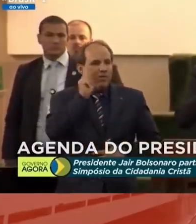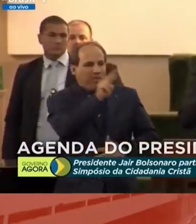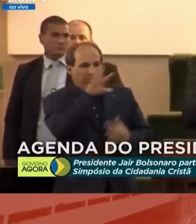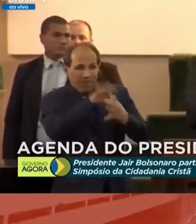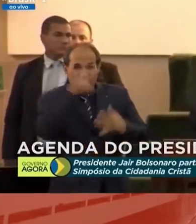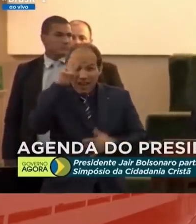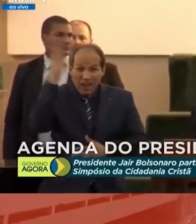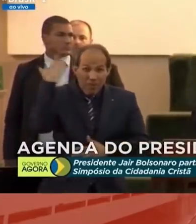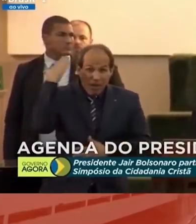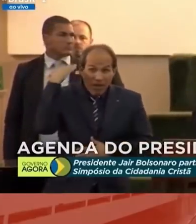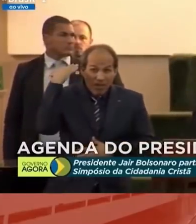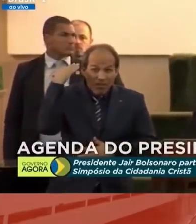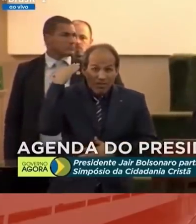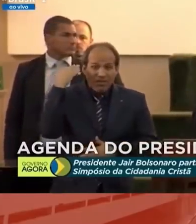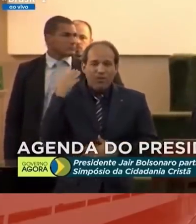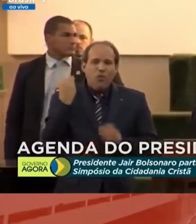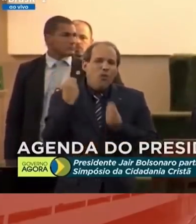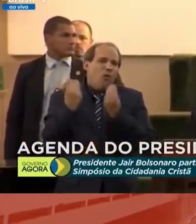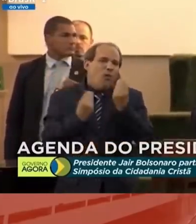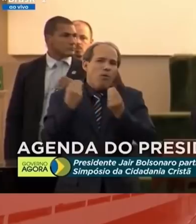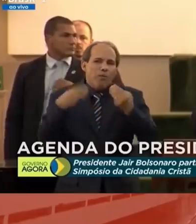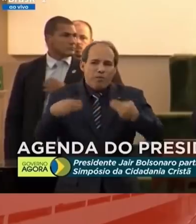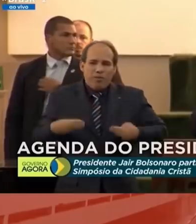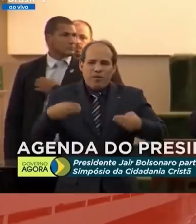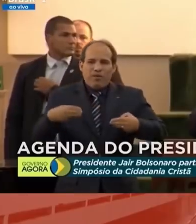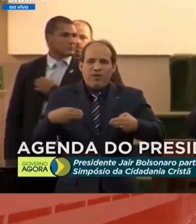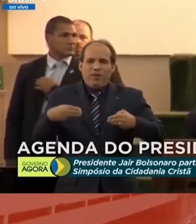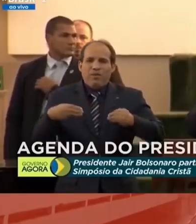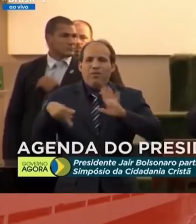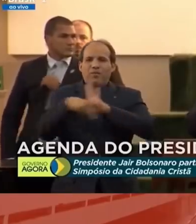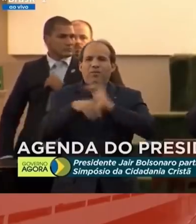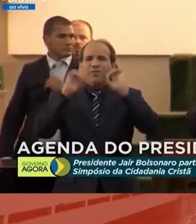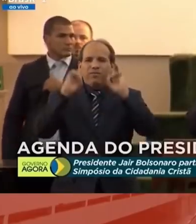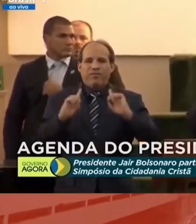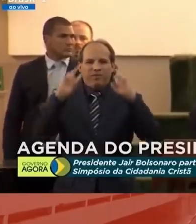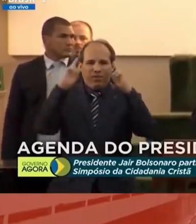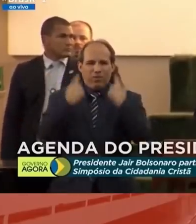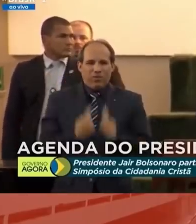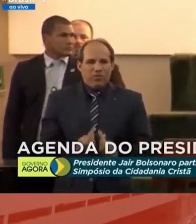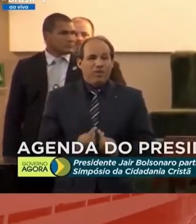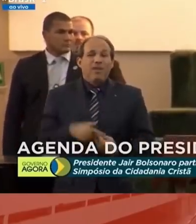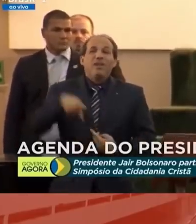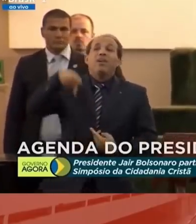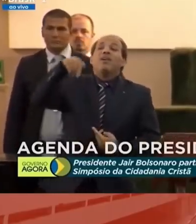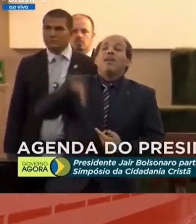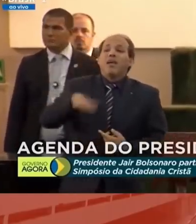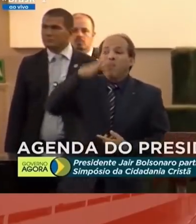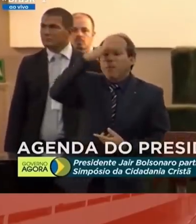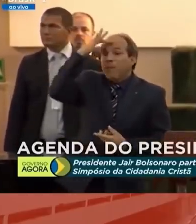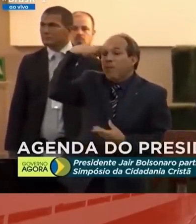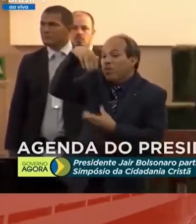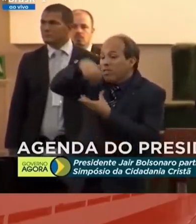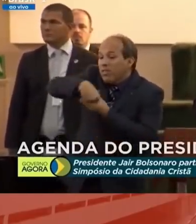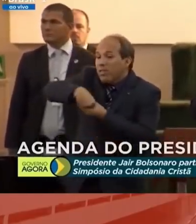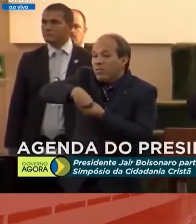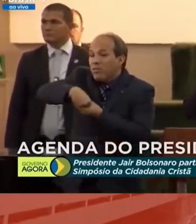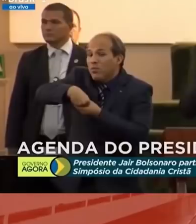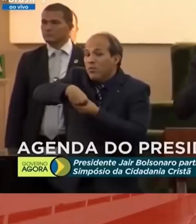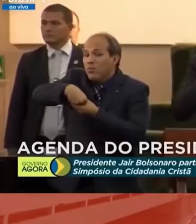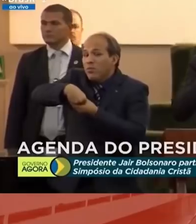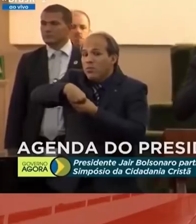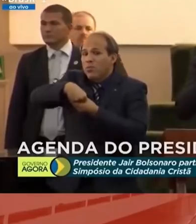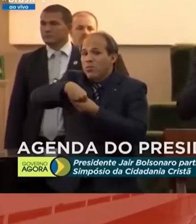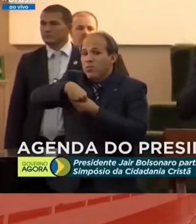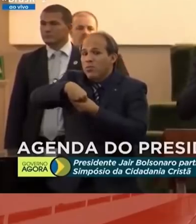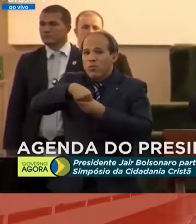mentiras, e inclusive o incentivo, né, ao ódio. E isso tudo se deve porque quando nós